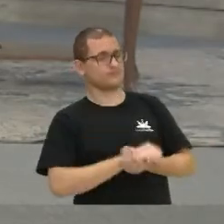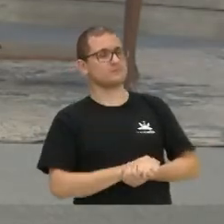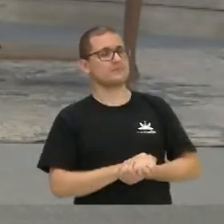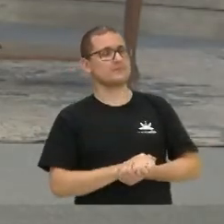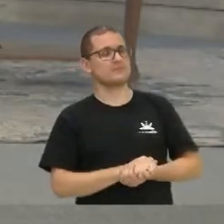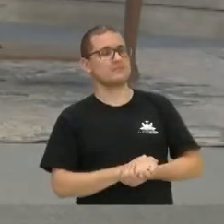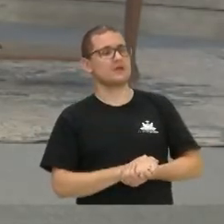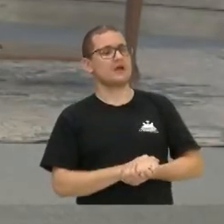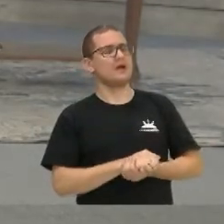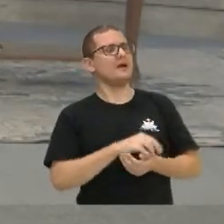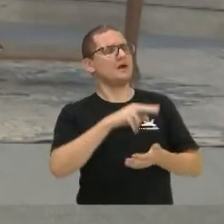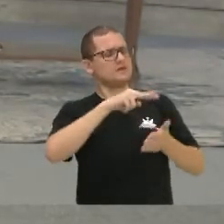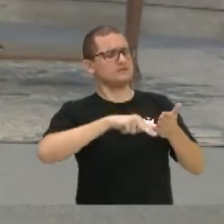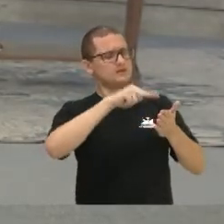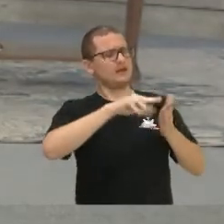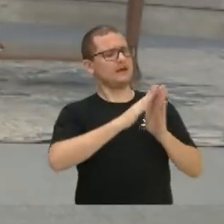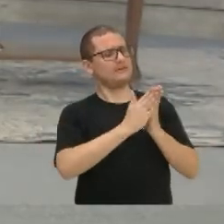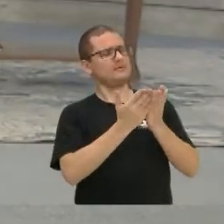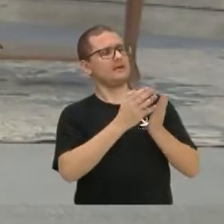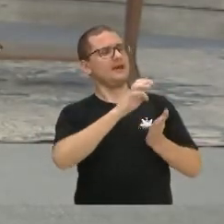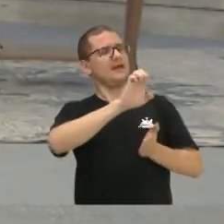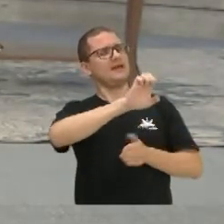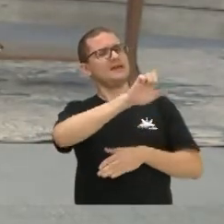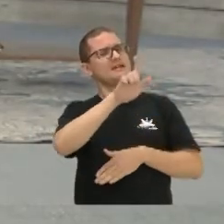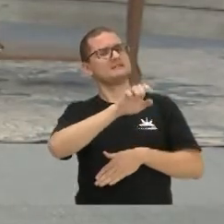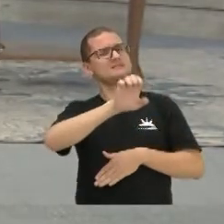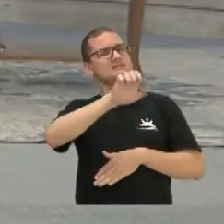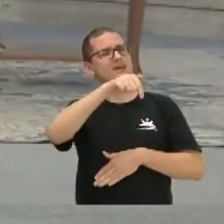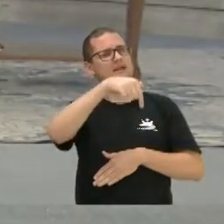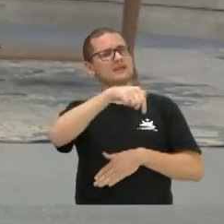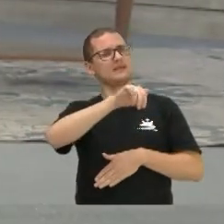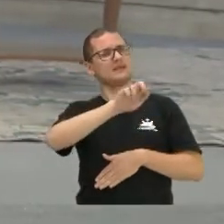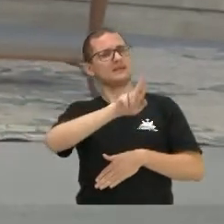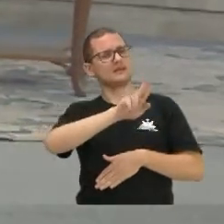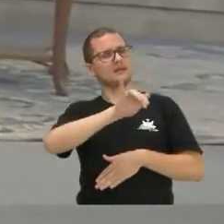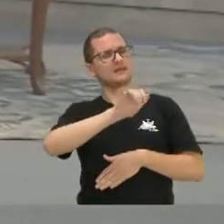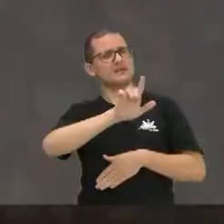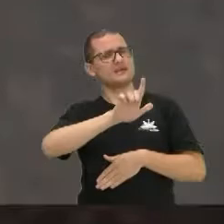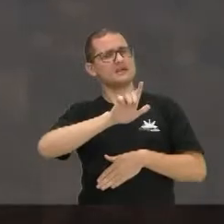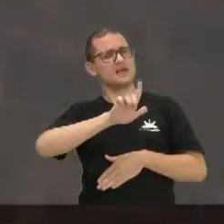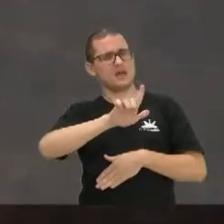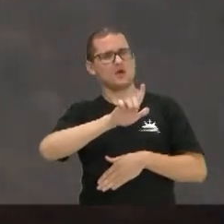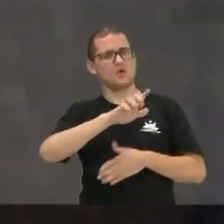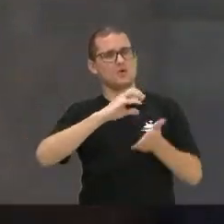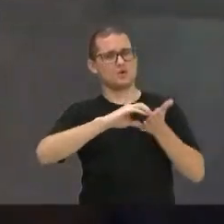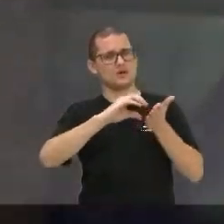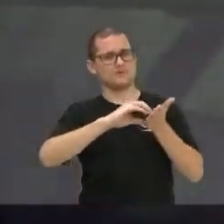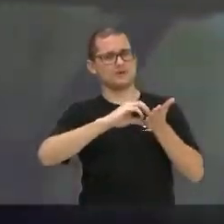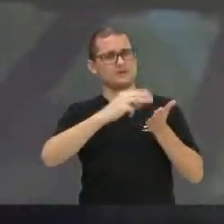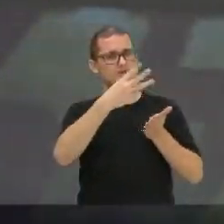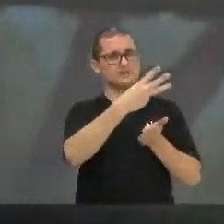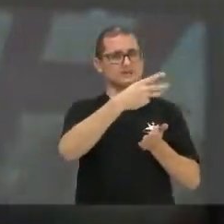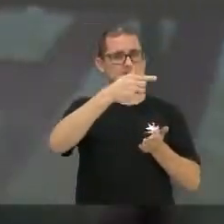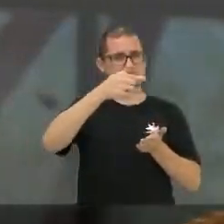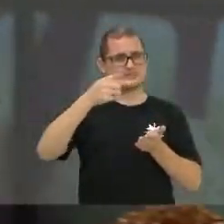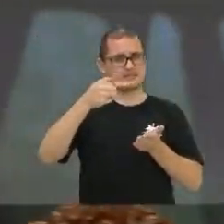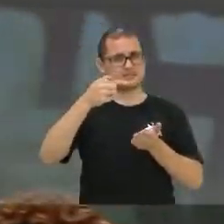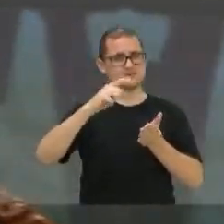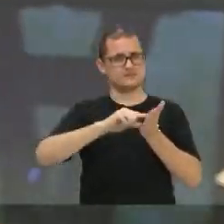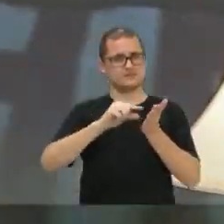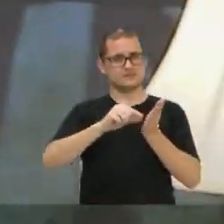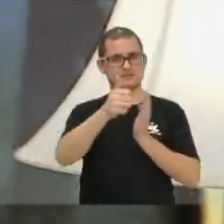ezequiel 37 10 vai vai até lá livro do profeta ezequiel capítulo 37 versículo